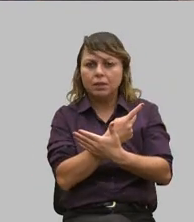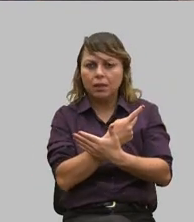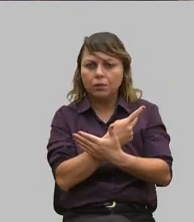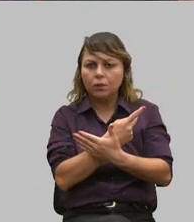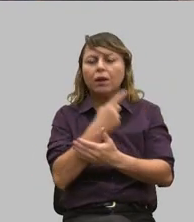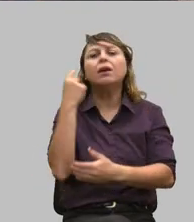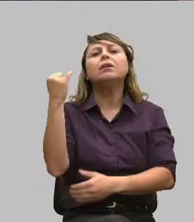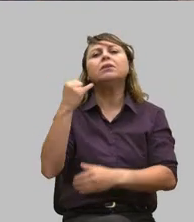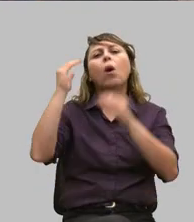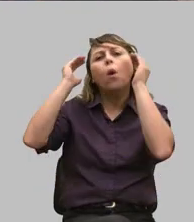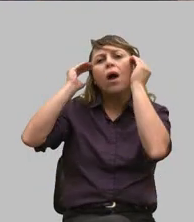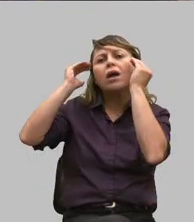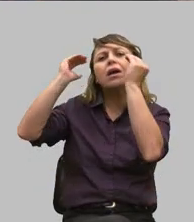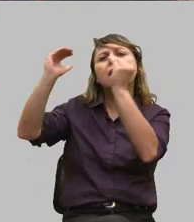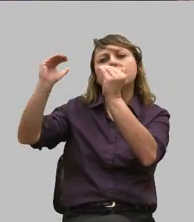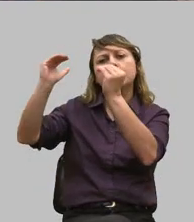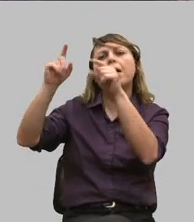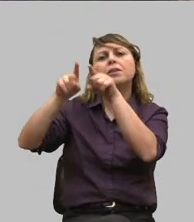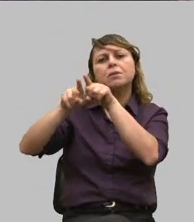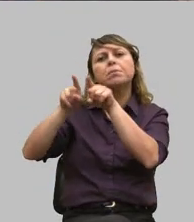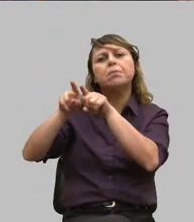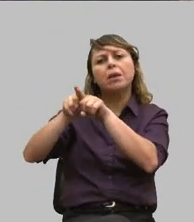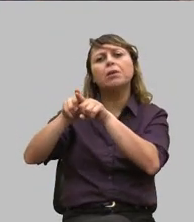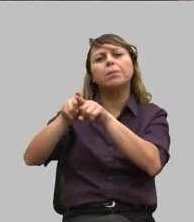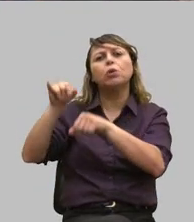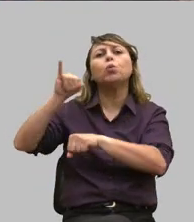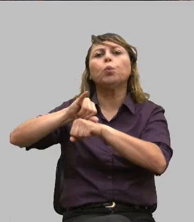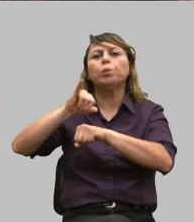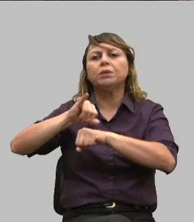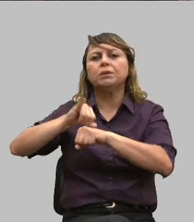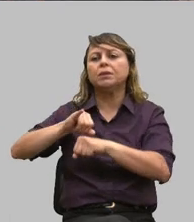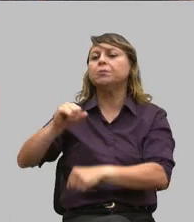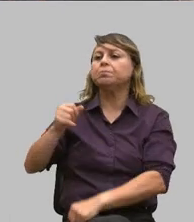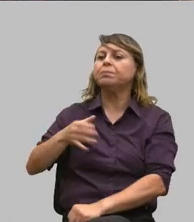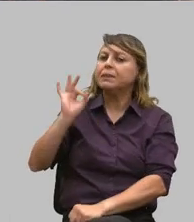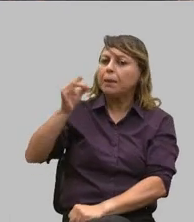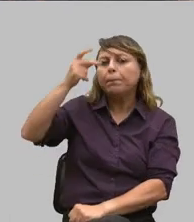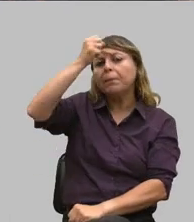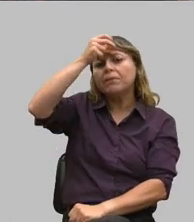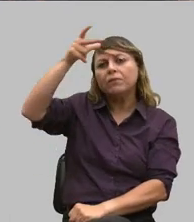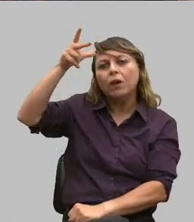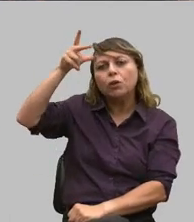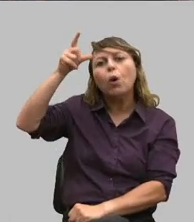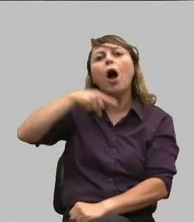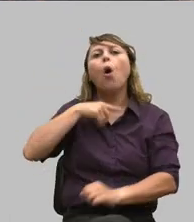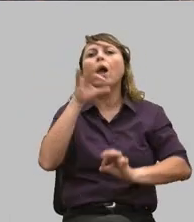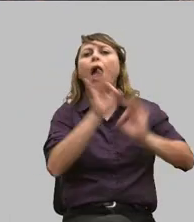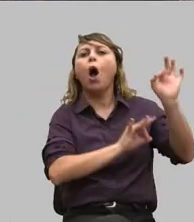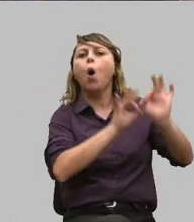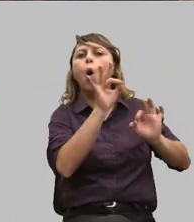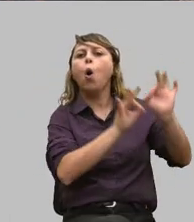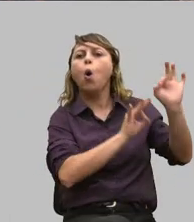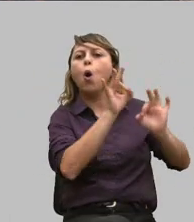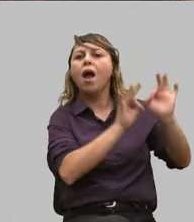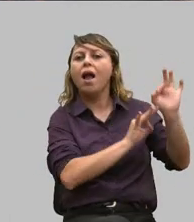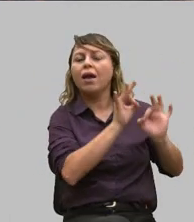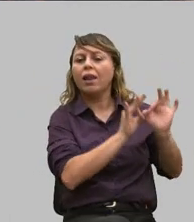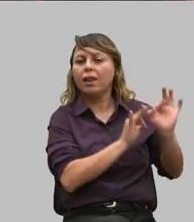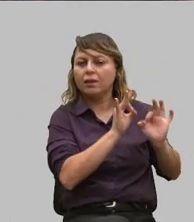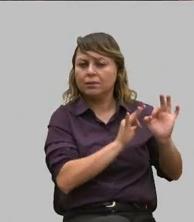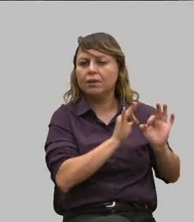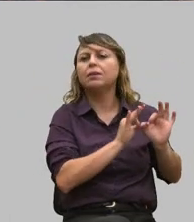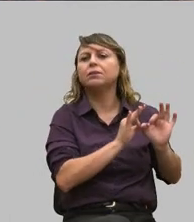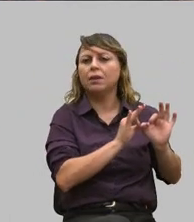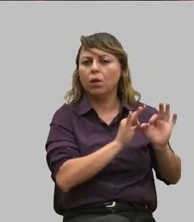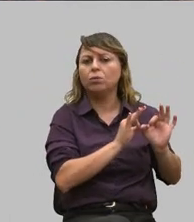grande respeito ao papel do município né Prefeito eh em relação à organização da sua eh da